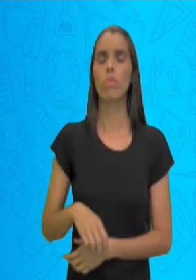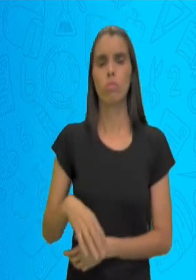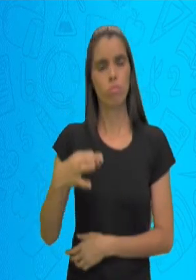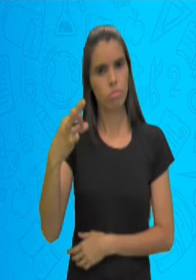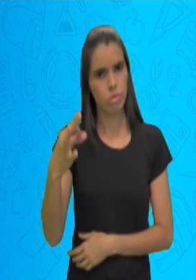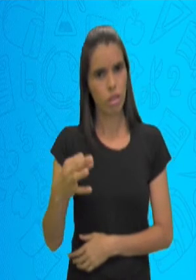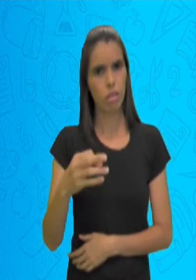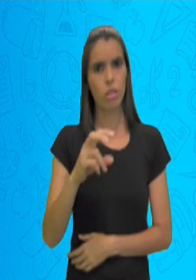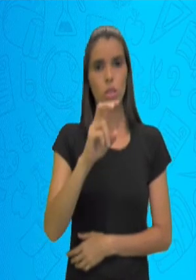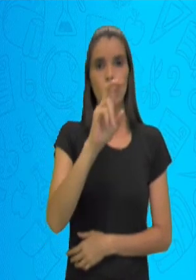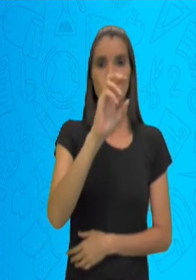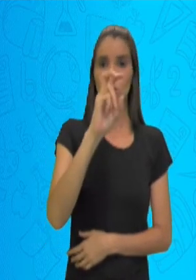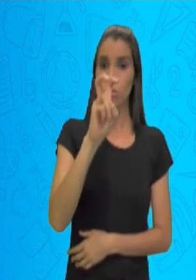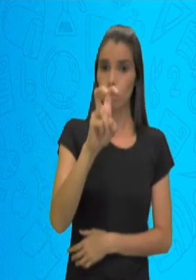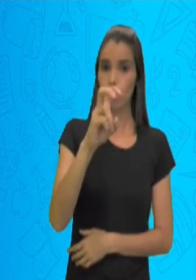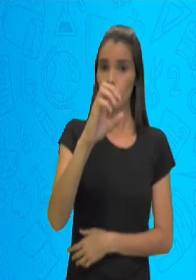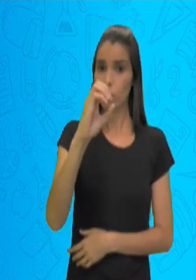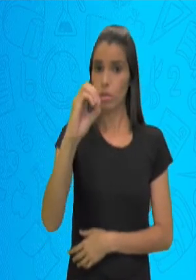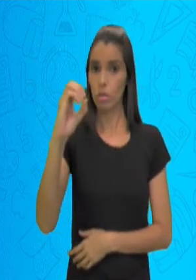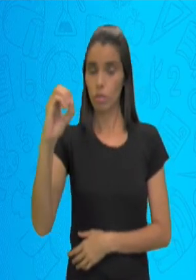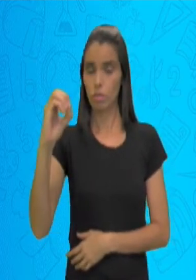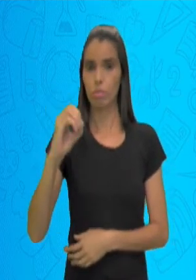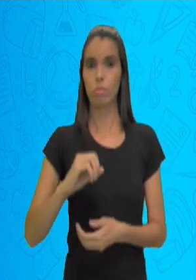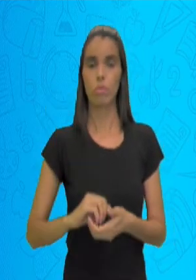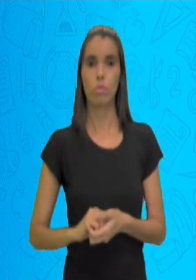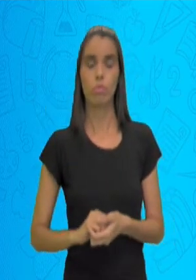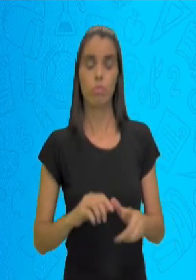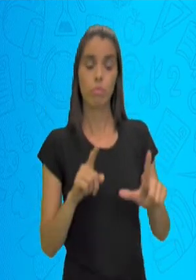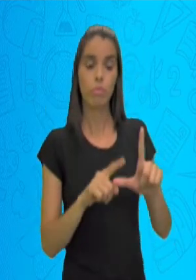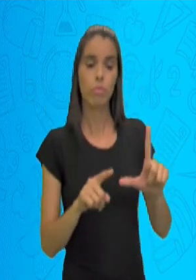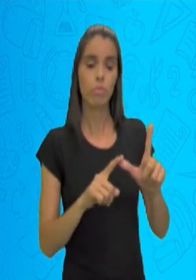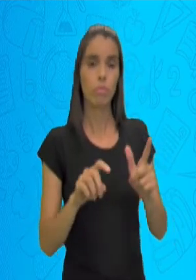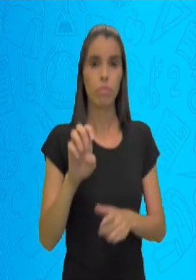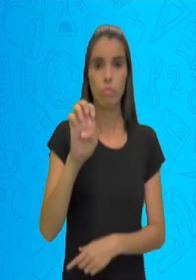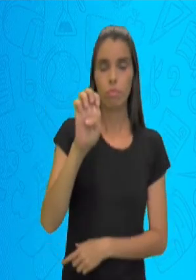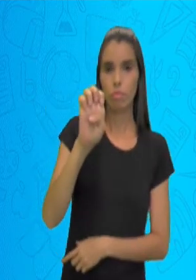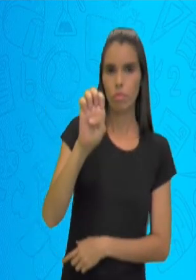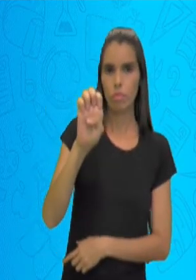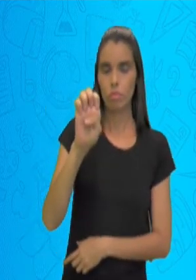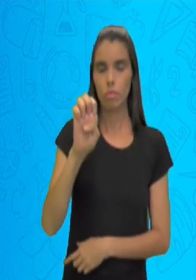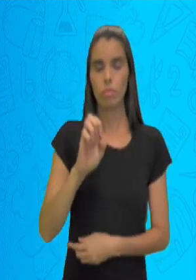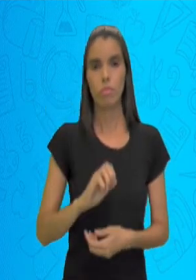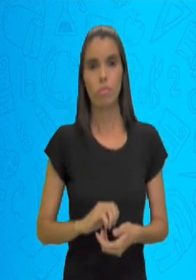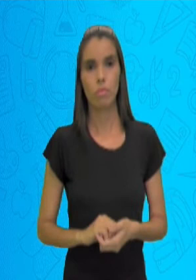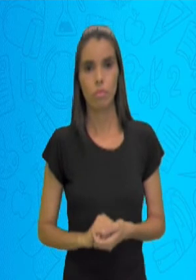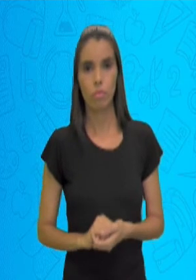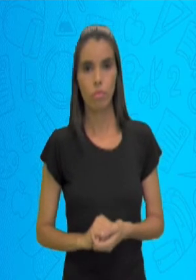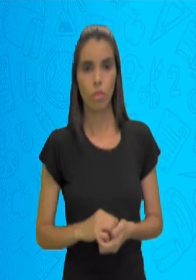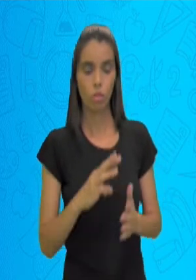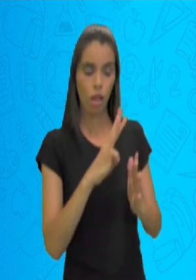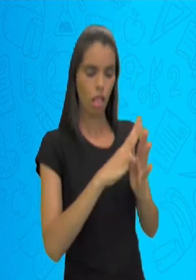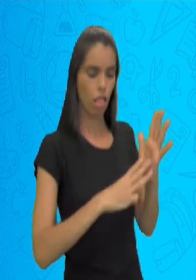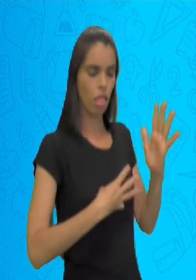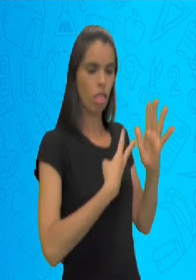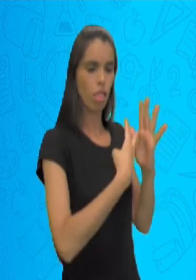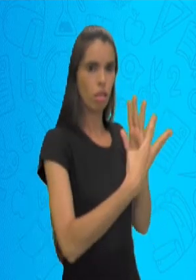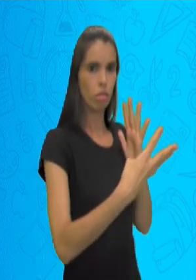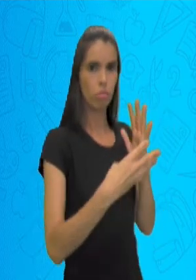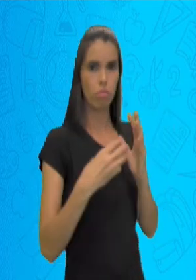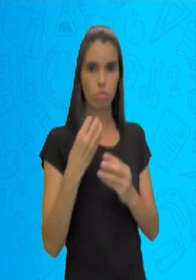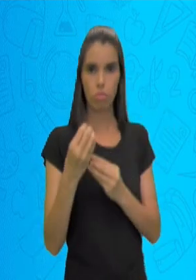500. Agora a letra E e o nosso último número de representar nesse quadro, ó. Vamos lá? Que número